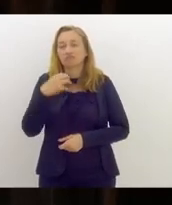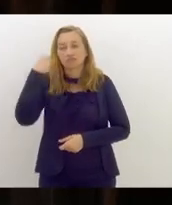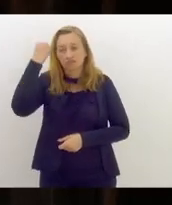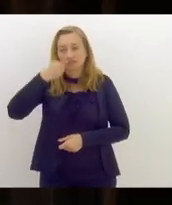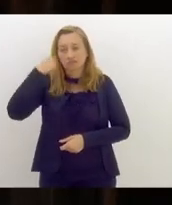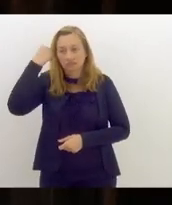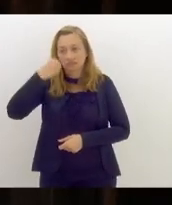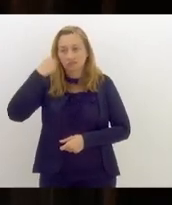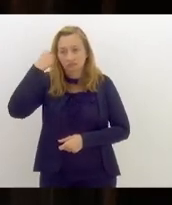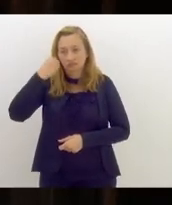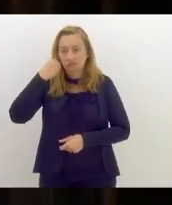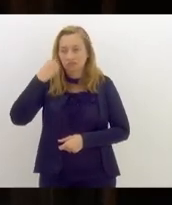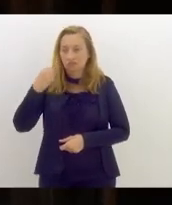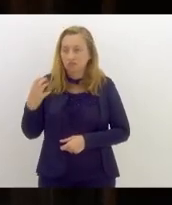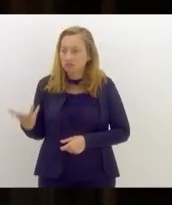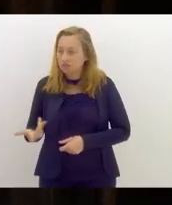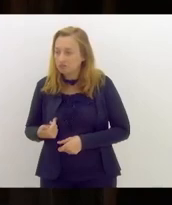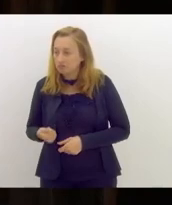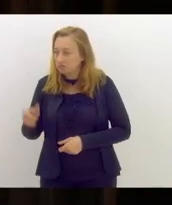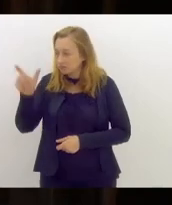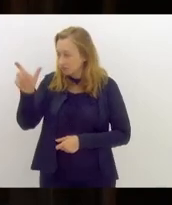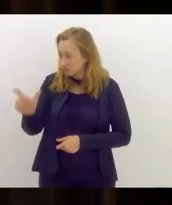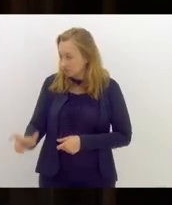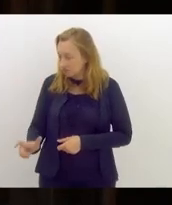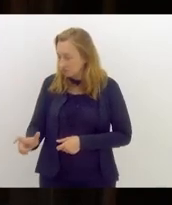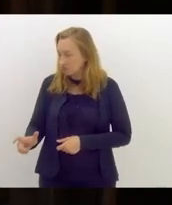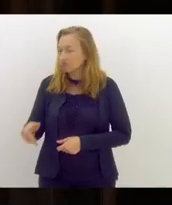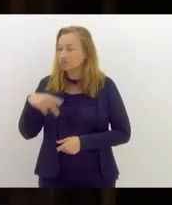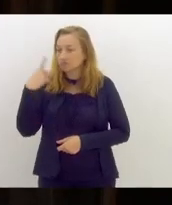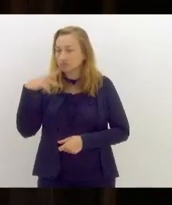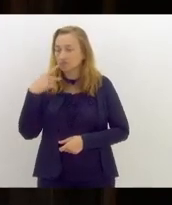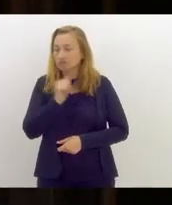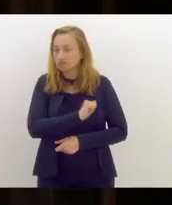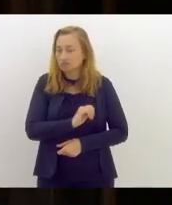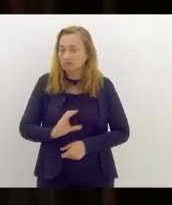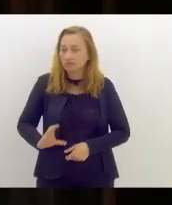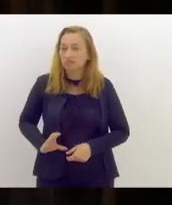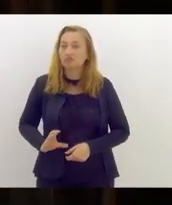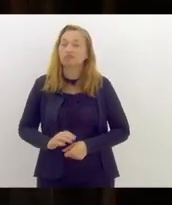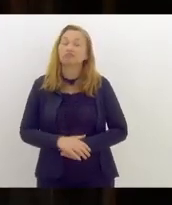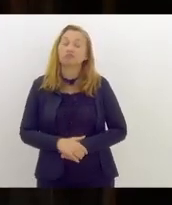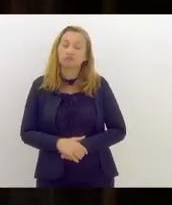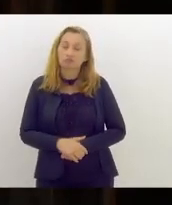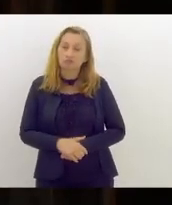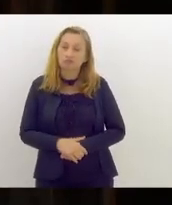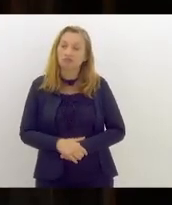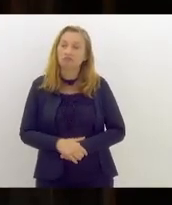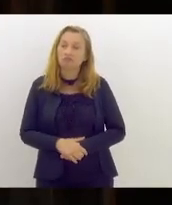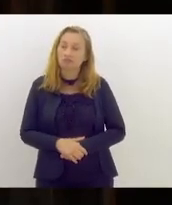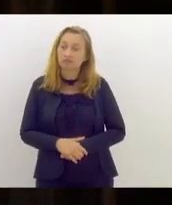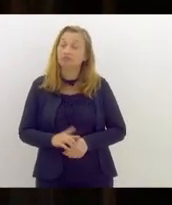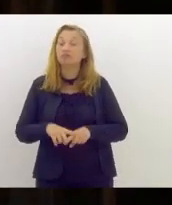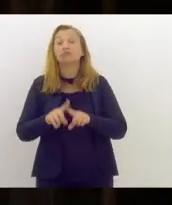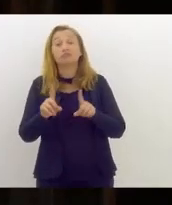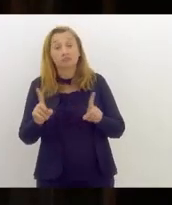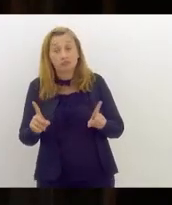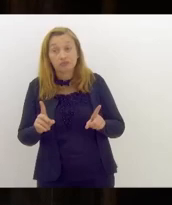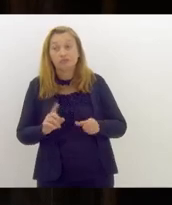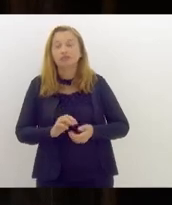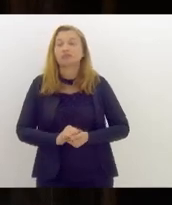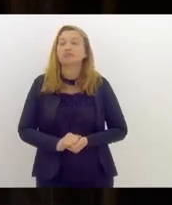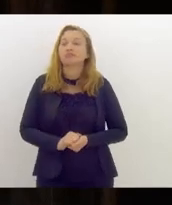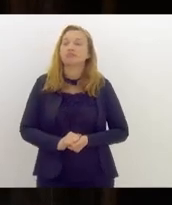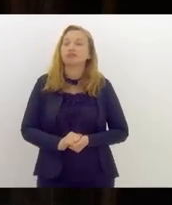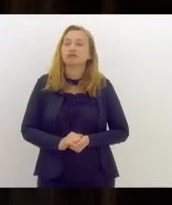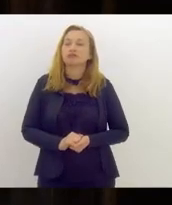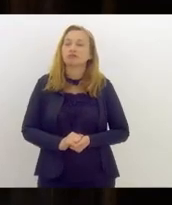uma escala com as qualidades pessoais políticas do André Siciliano Mas de qualquer forma